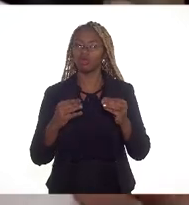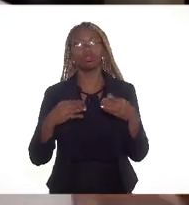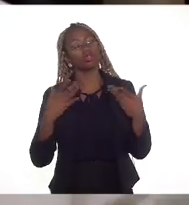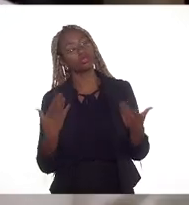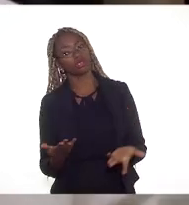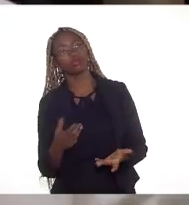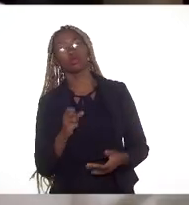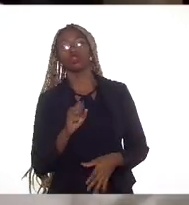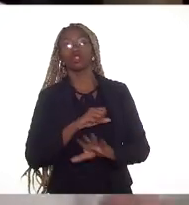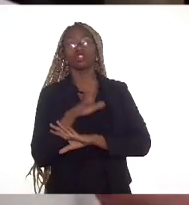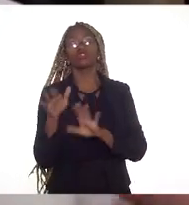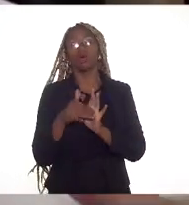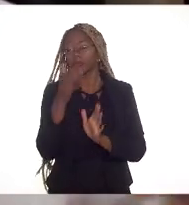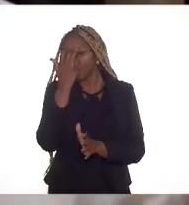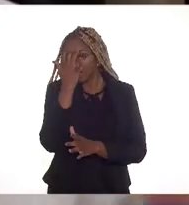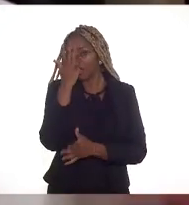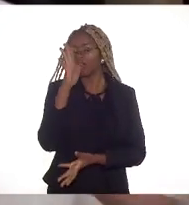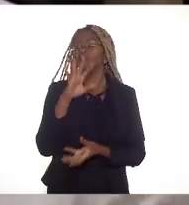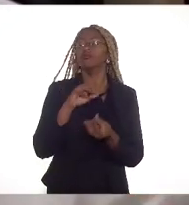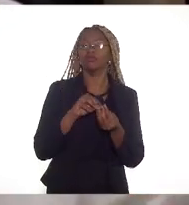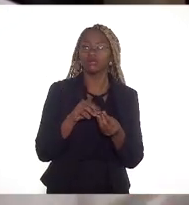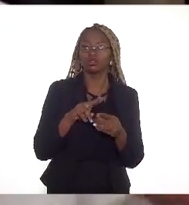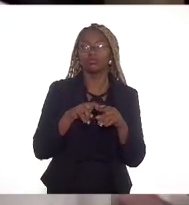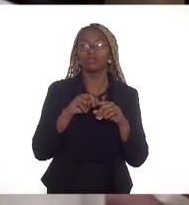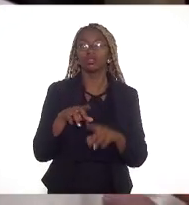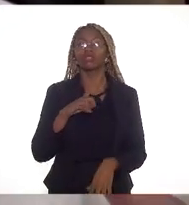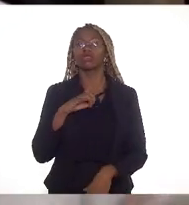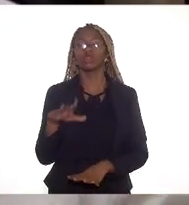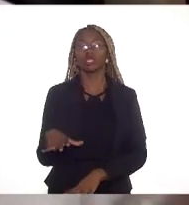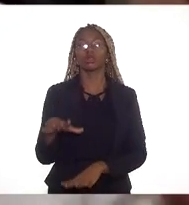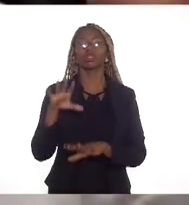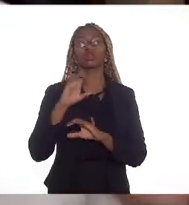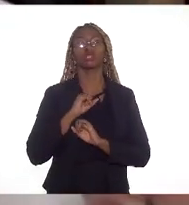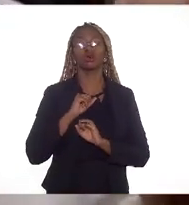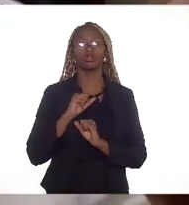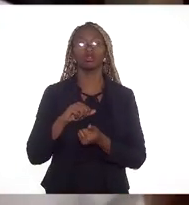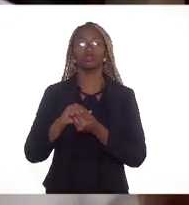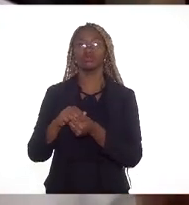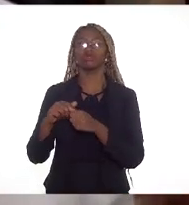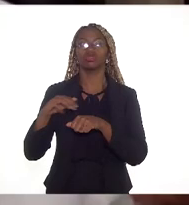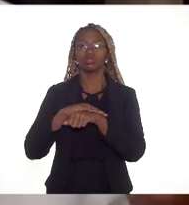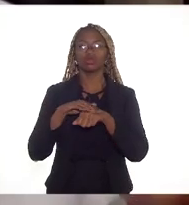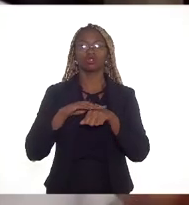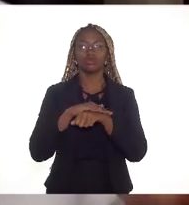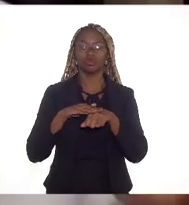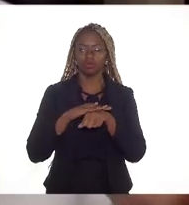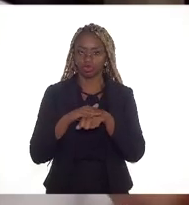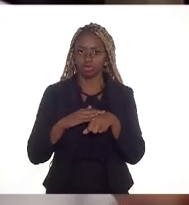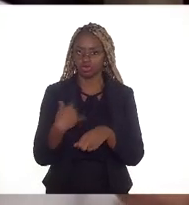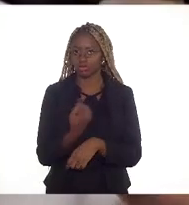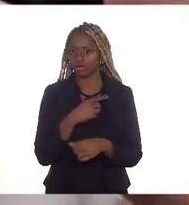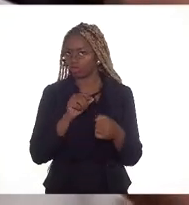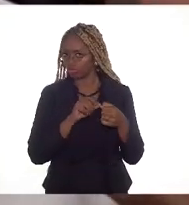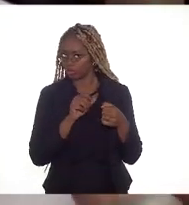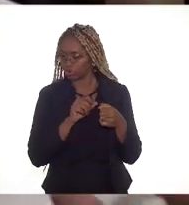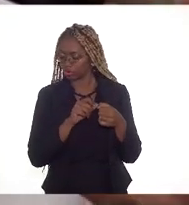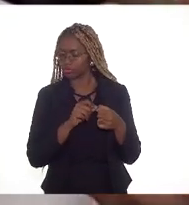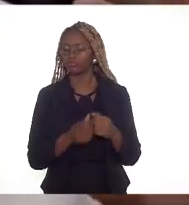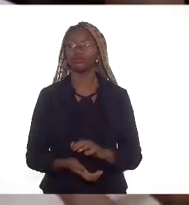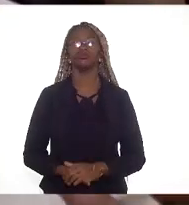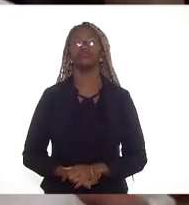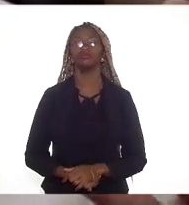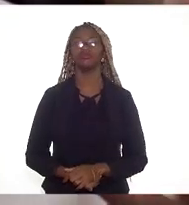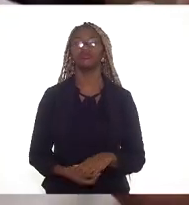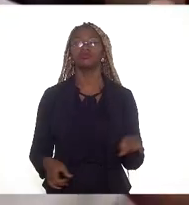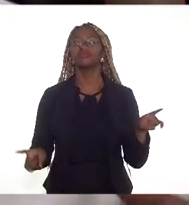tornará mais fácil, porque já terá uma aderência com a conversa prévia que nós faremos. E, em